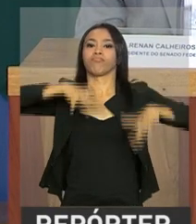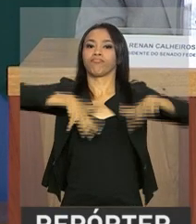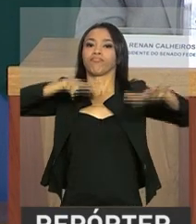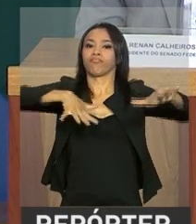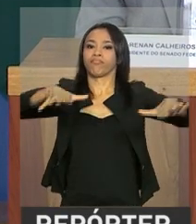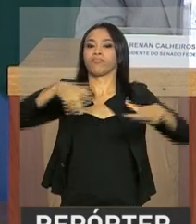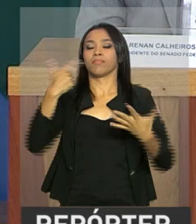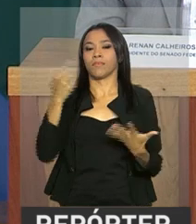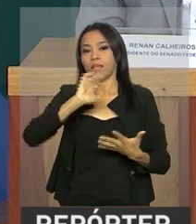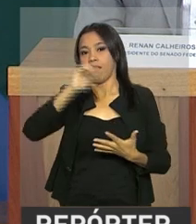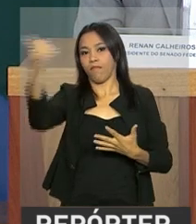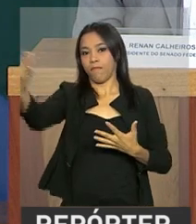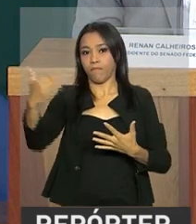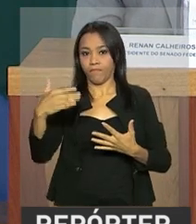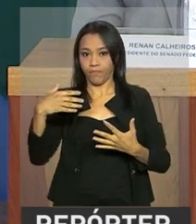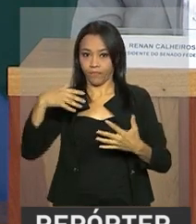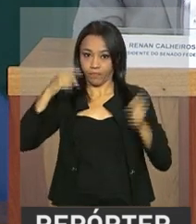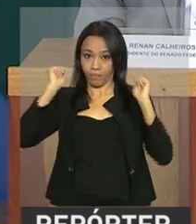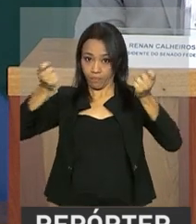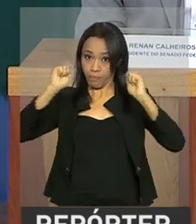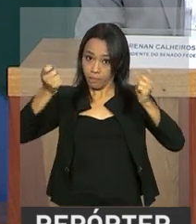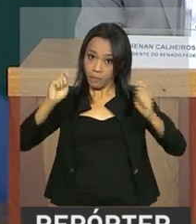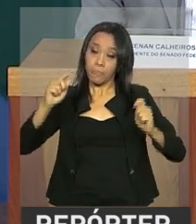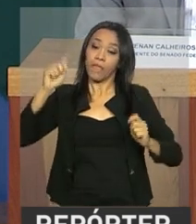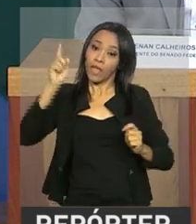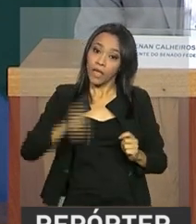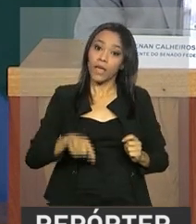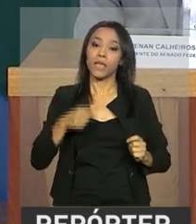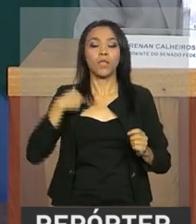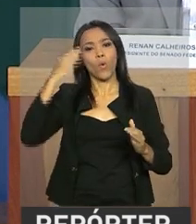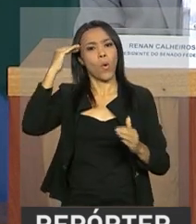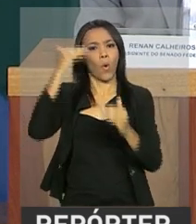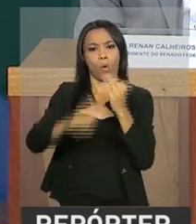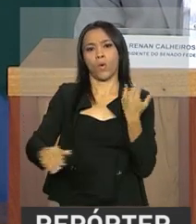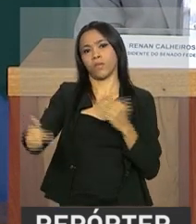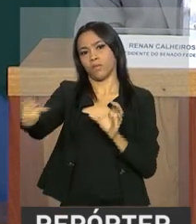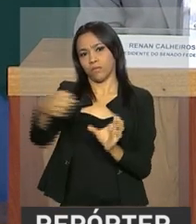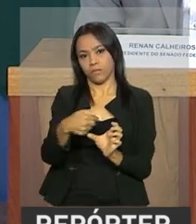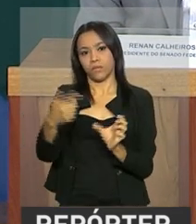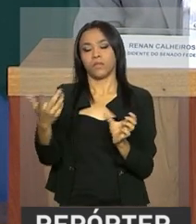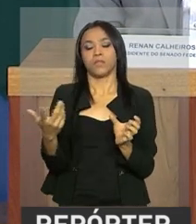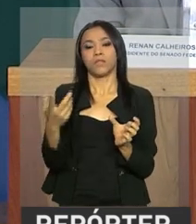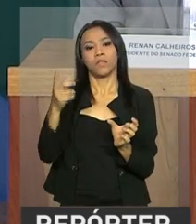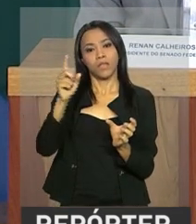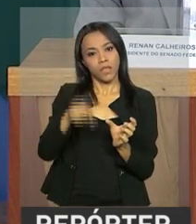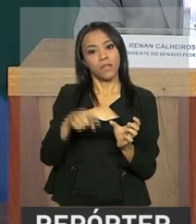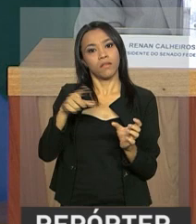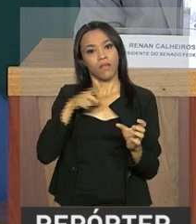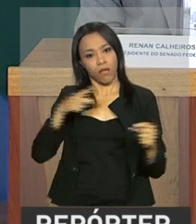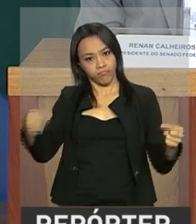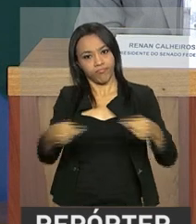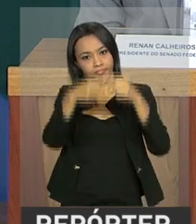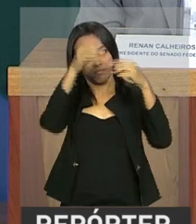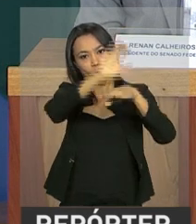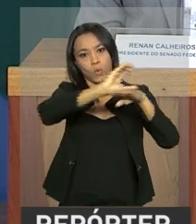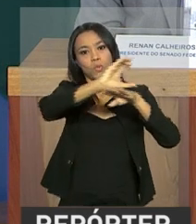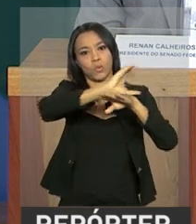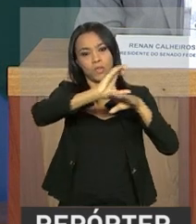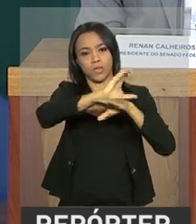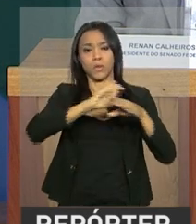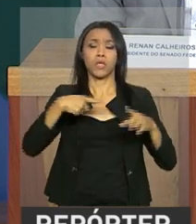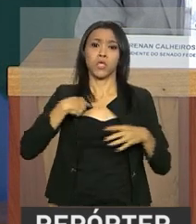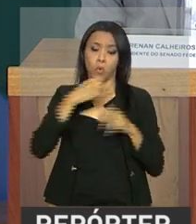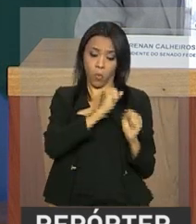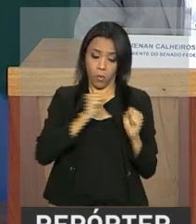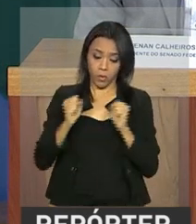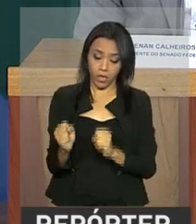que se chama a voz das ruas, que é a reprodução de um dispositivo constitucional que diz que o poder